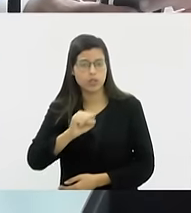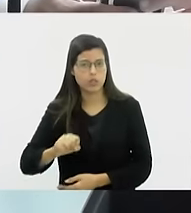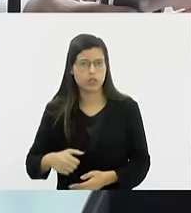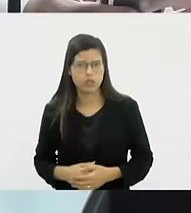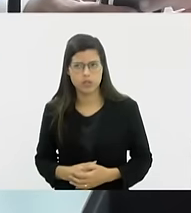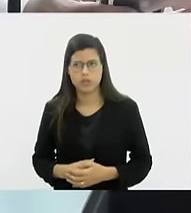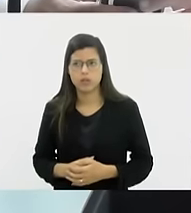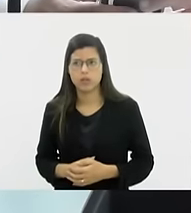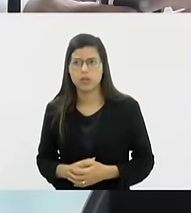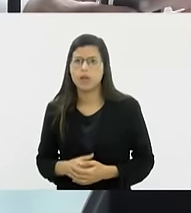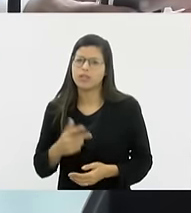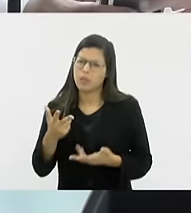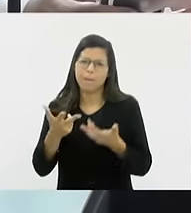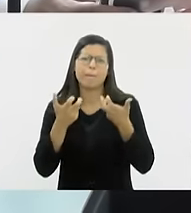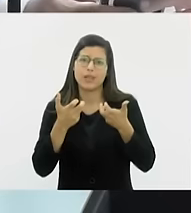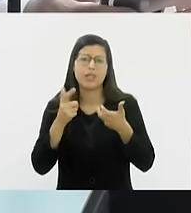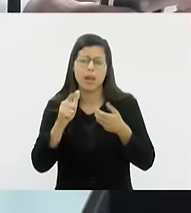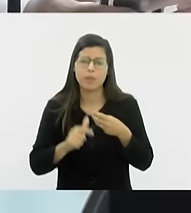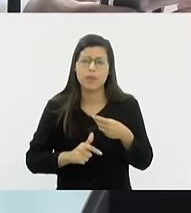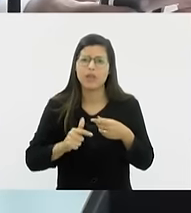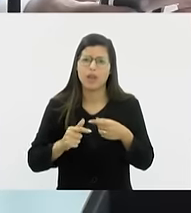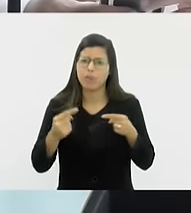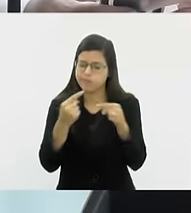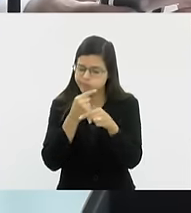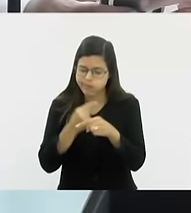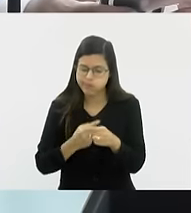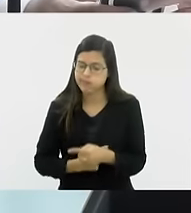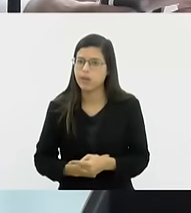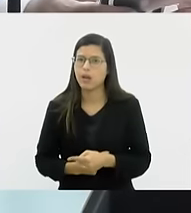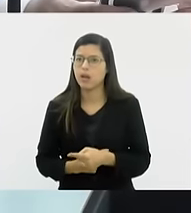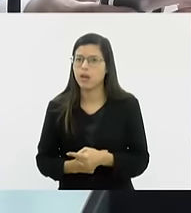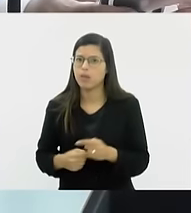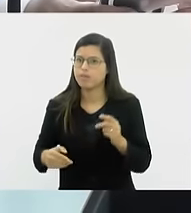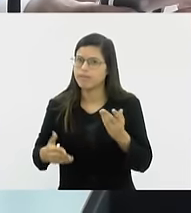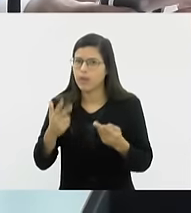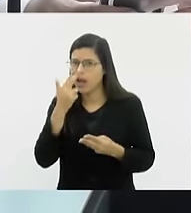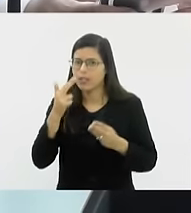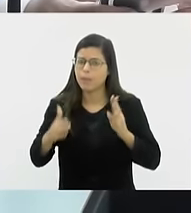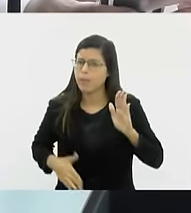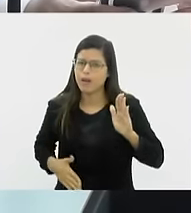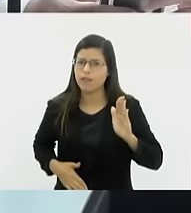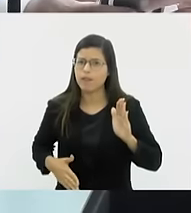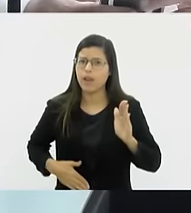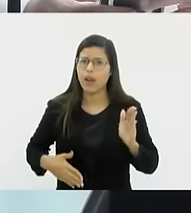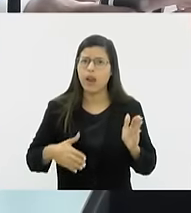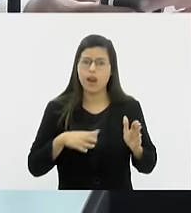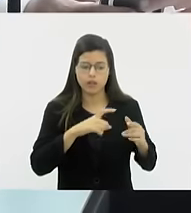tu vê que é uma máfia, pô. A máfia reboca, a máfia prende o seu veículo, porque eles começam, eles